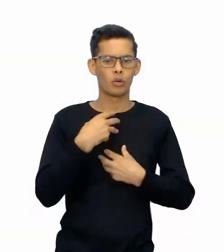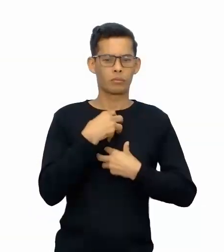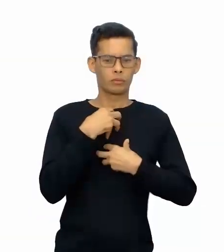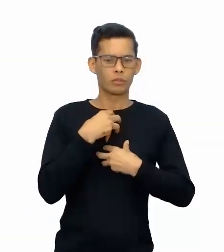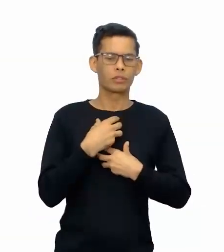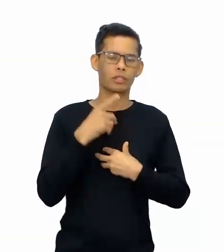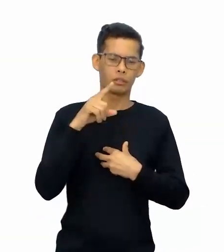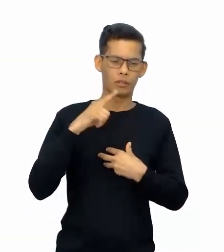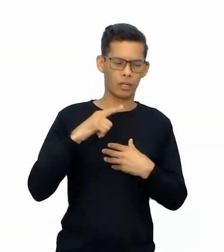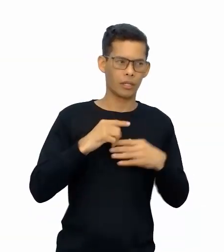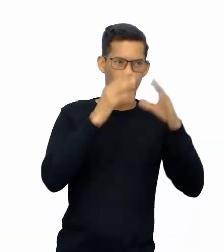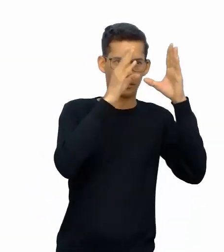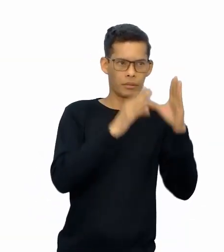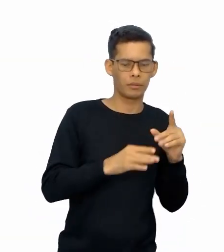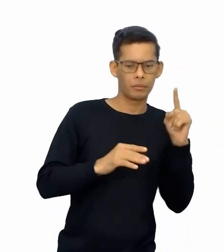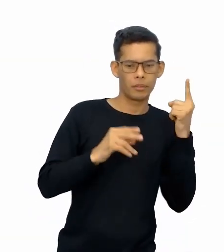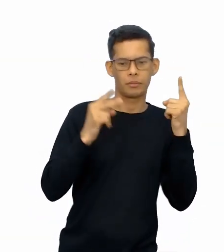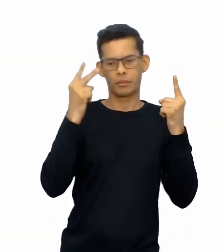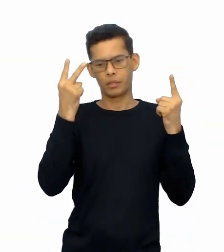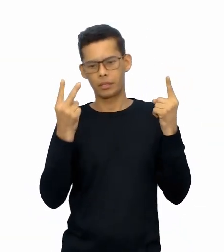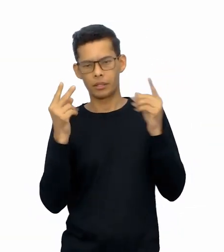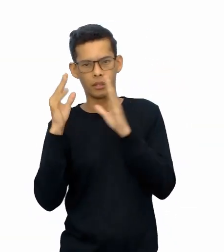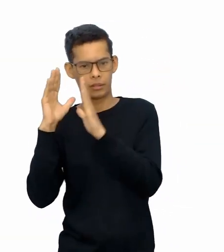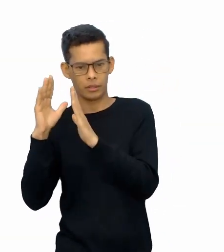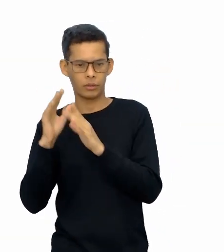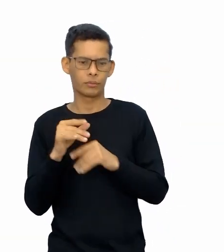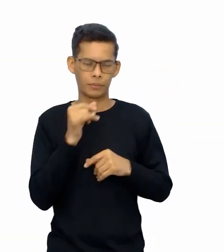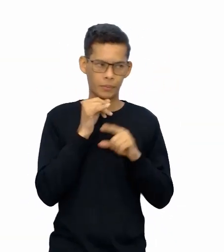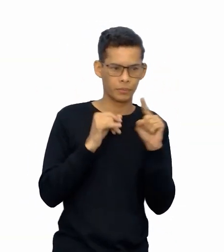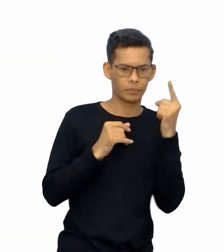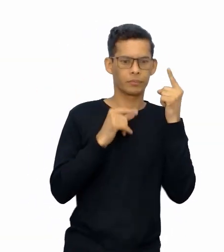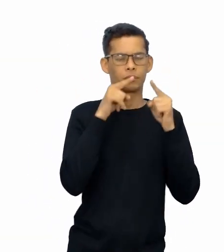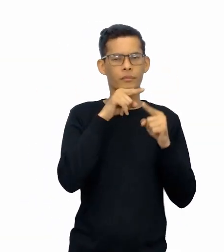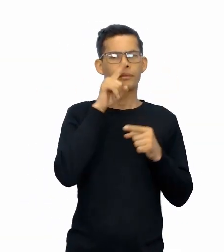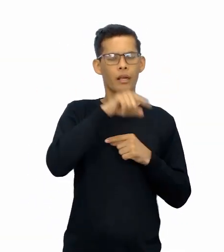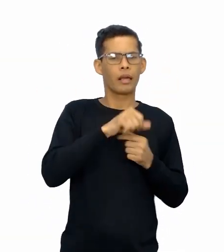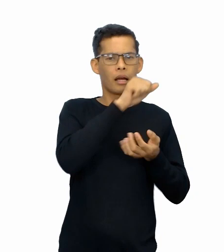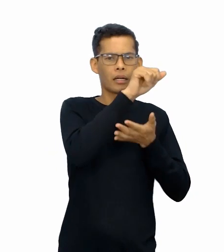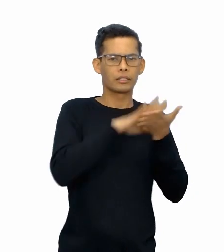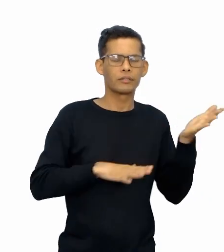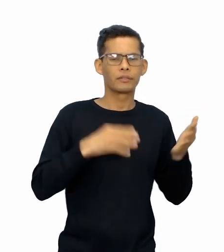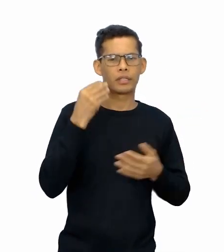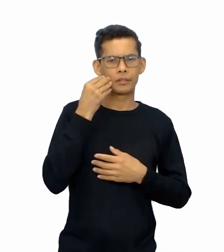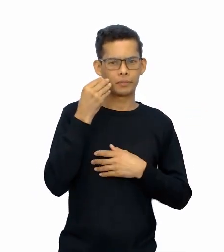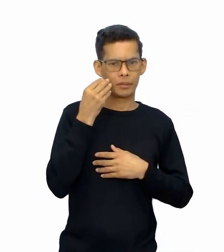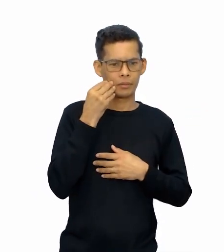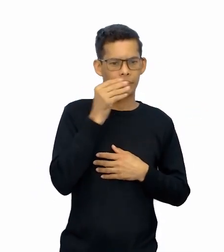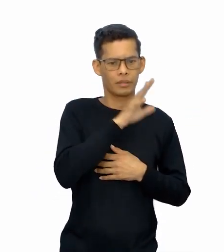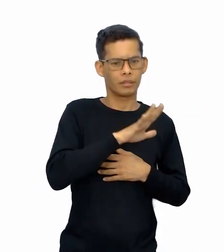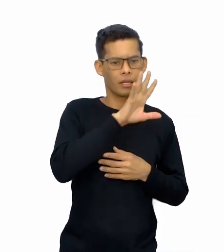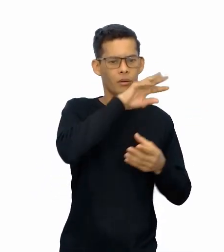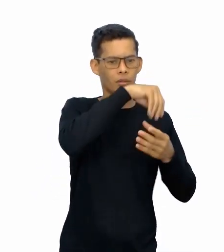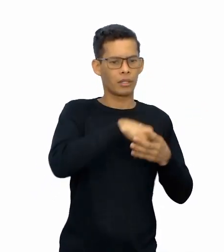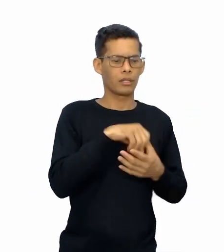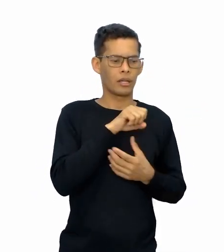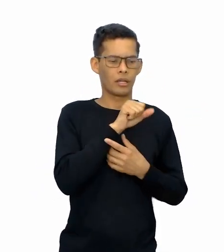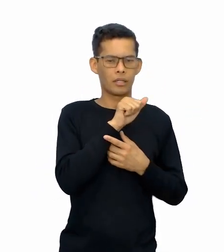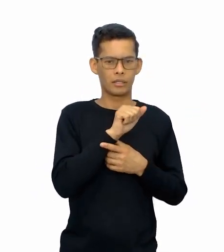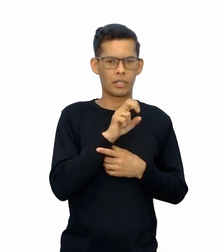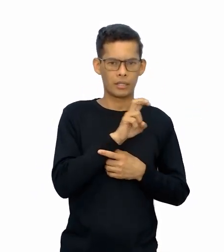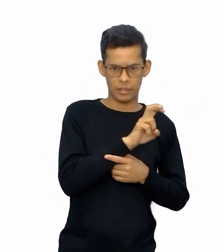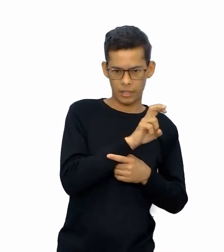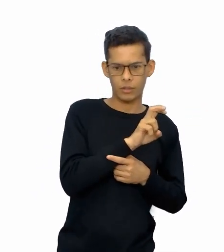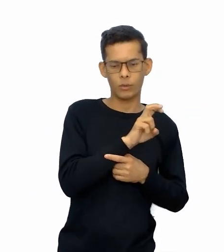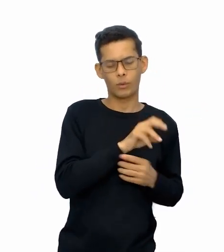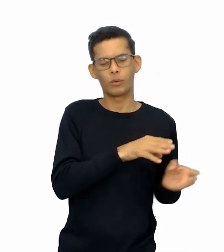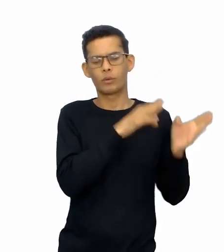em 2 momentos. O primeiro com as atividades experimentais na SA5 e o